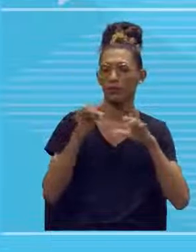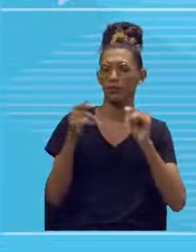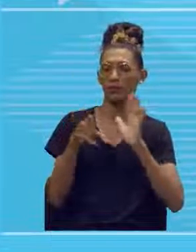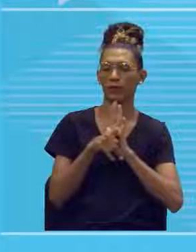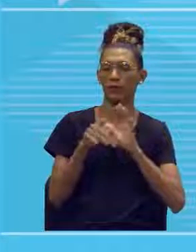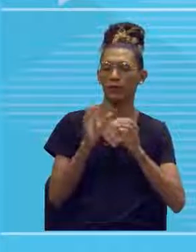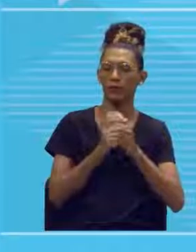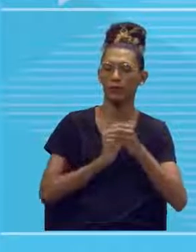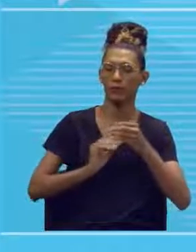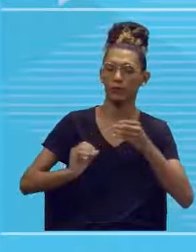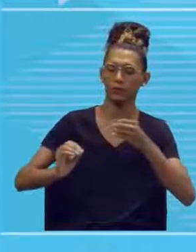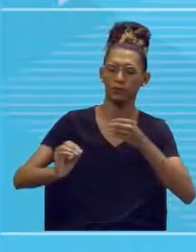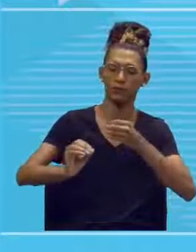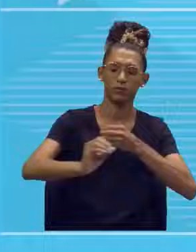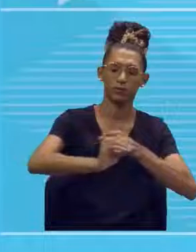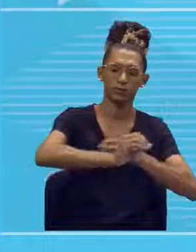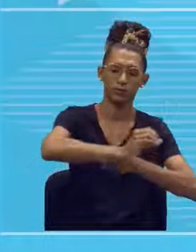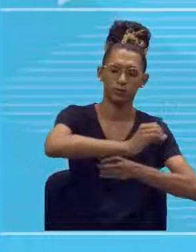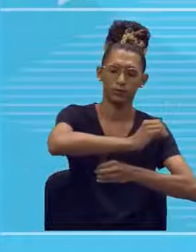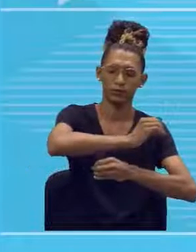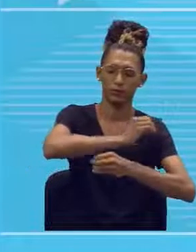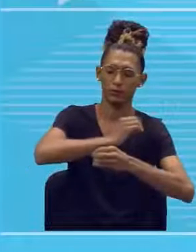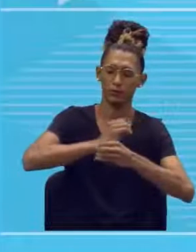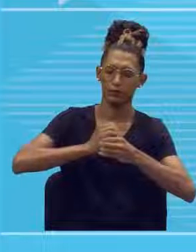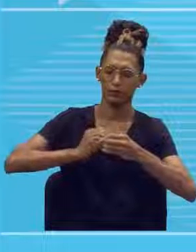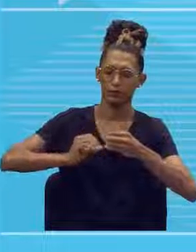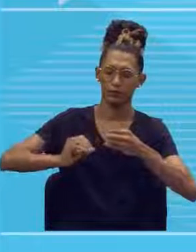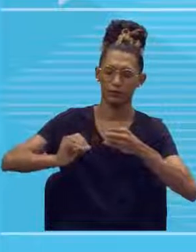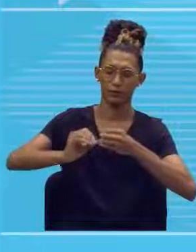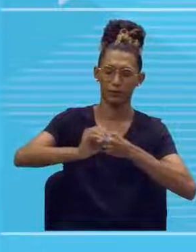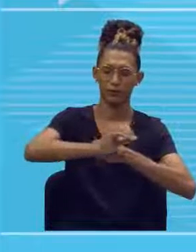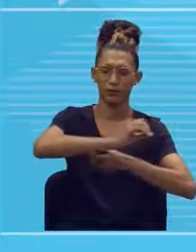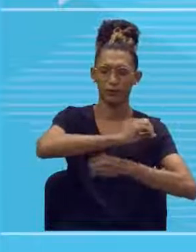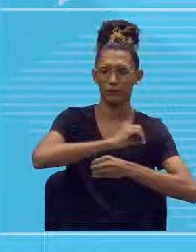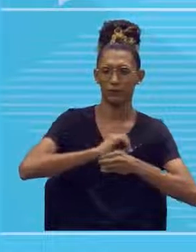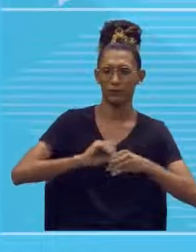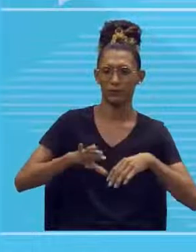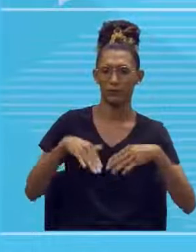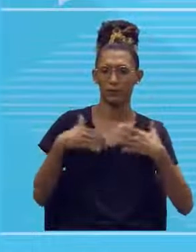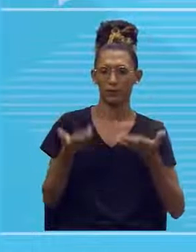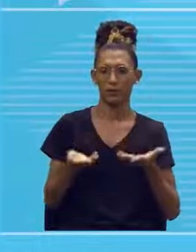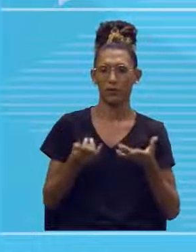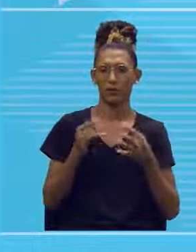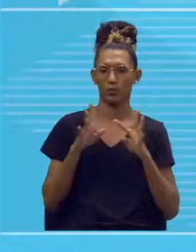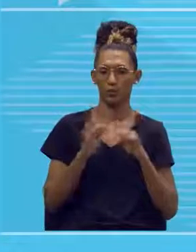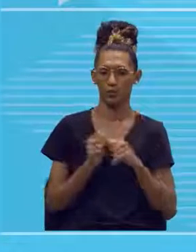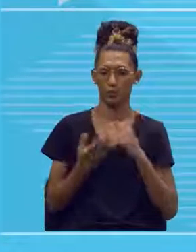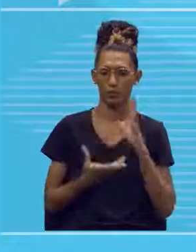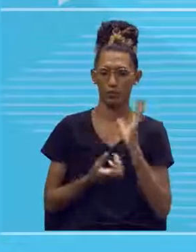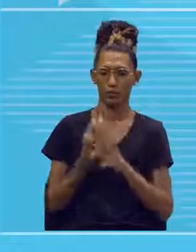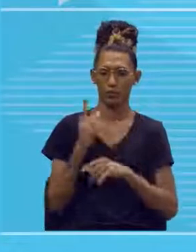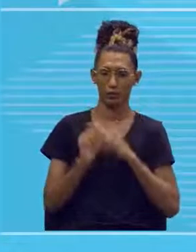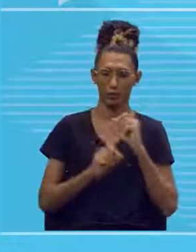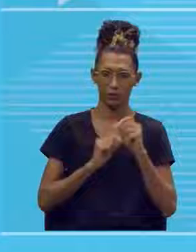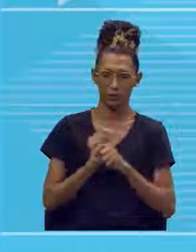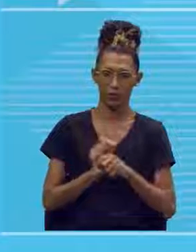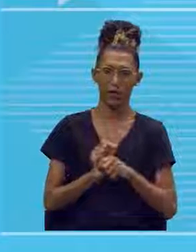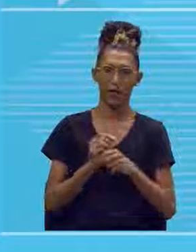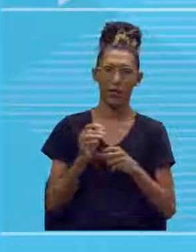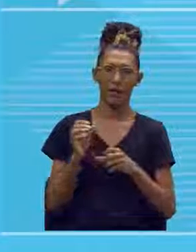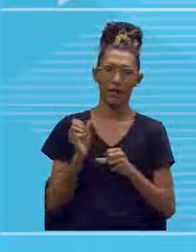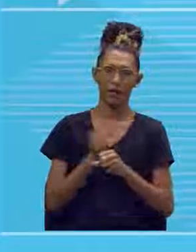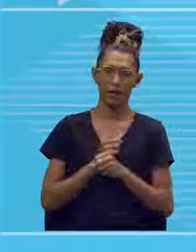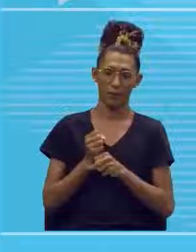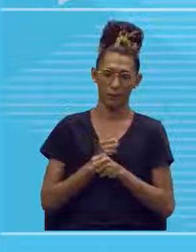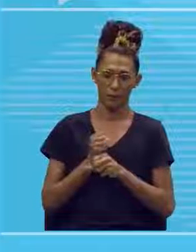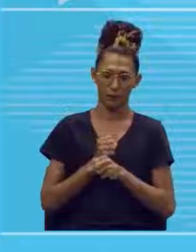que ela faz né ao redor desse Astro Rei então isso gera o que a gente chama de estações do